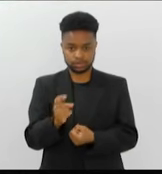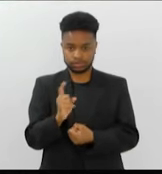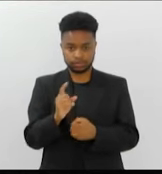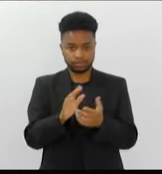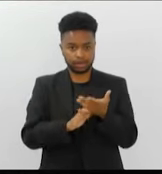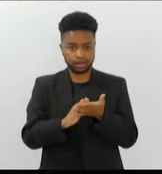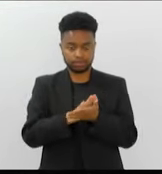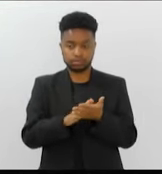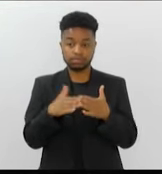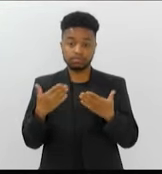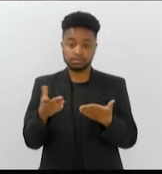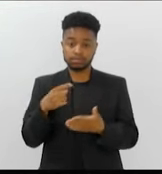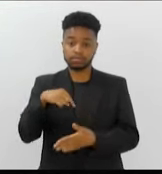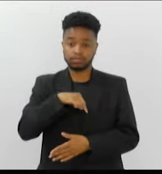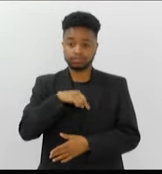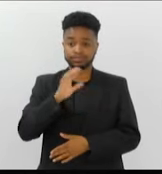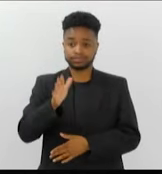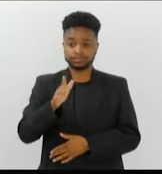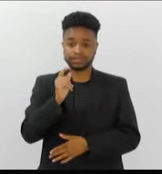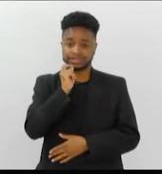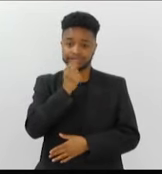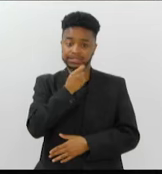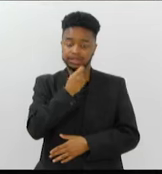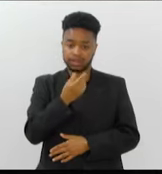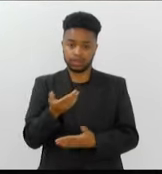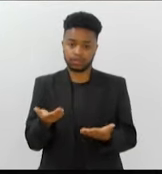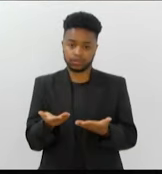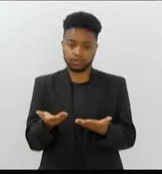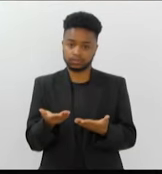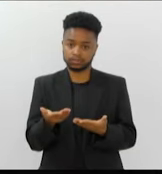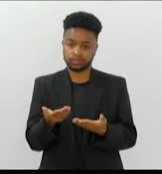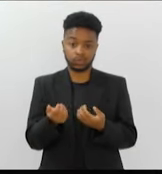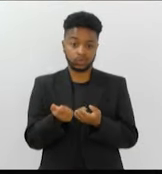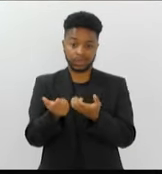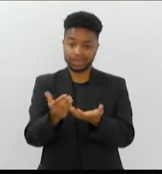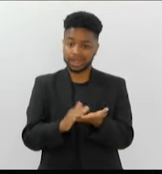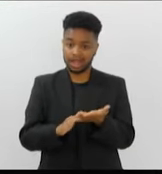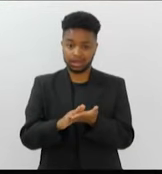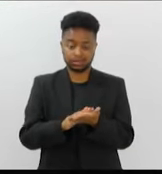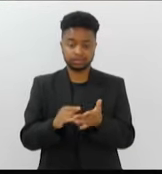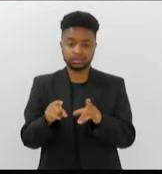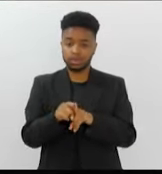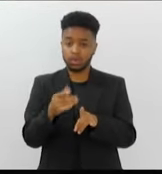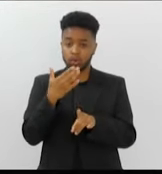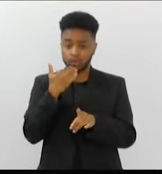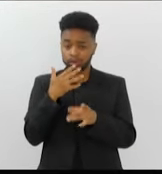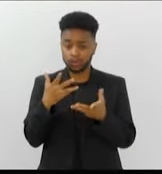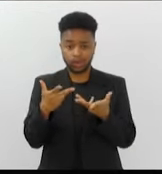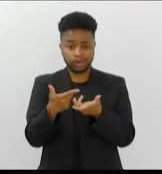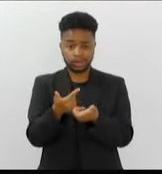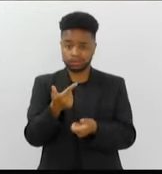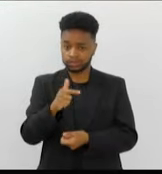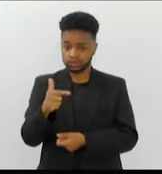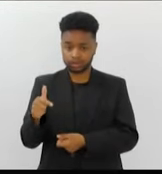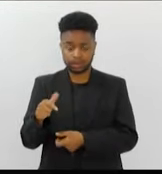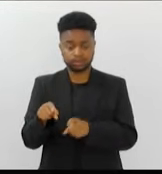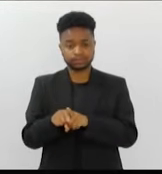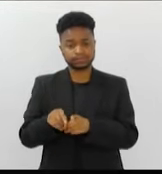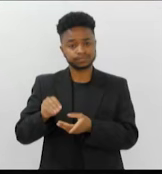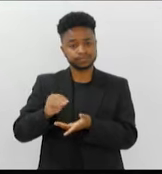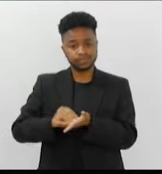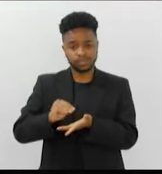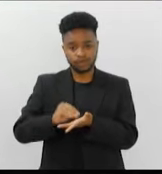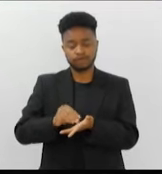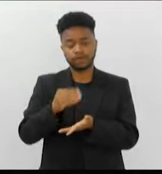E nós já estamos em setembro. Não há entrega. Merenda de baixíssima qualidade, faltando, chegou a